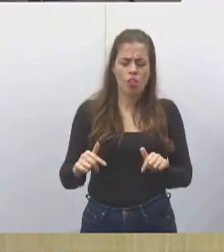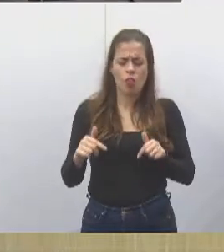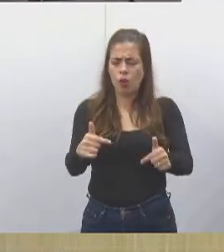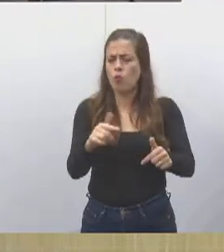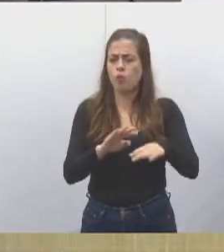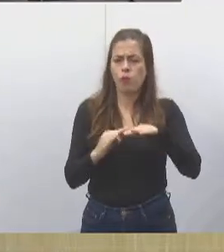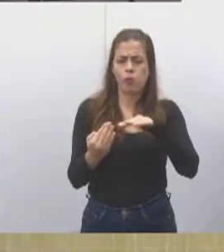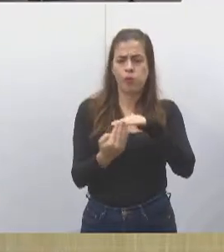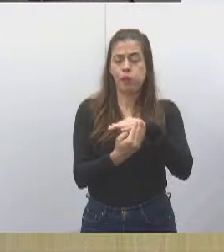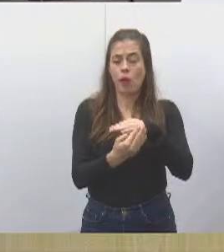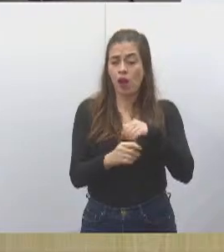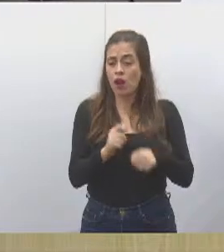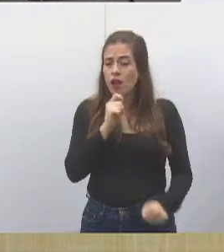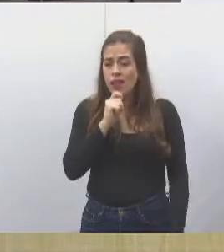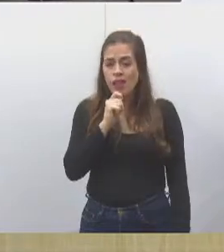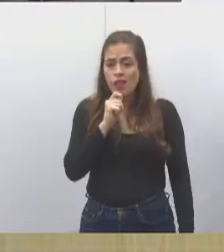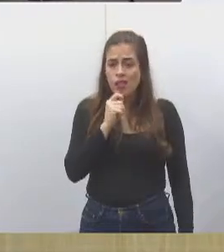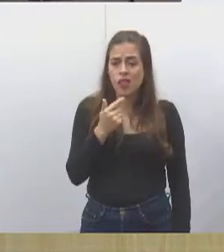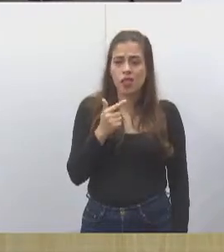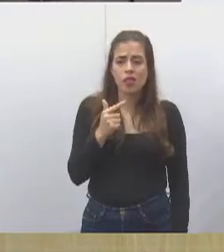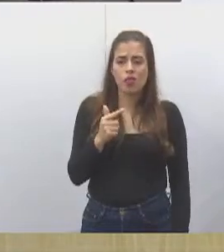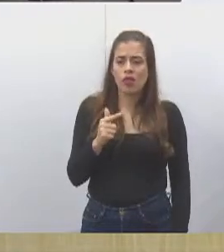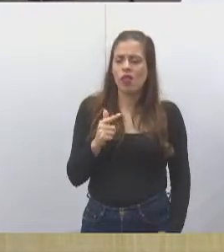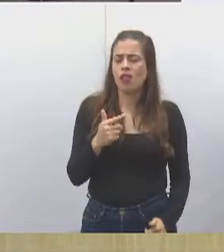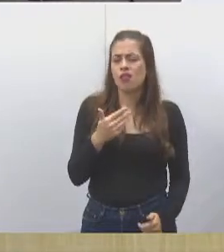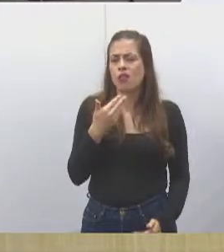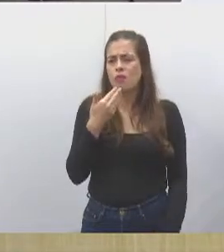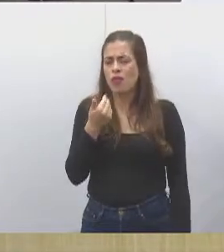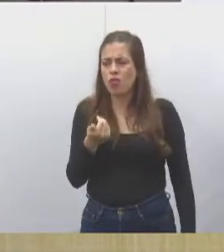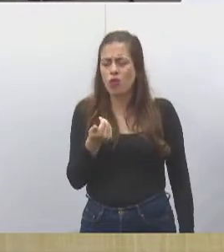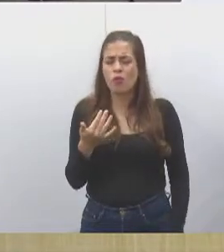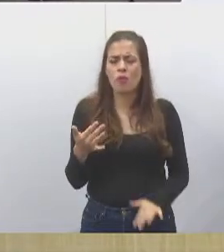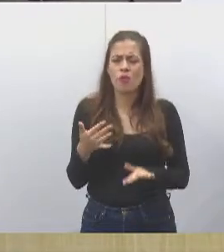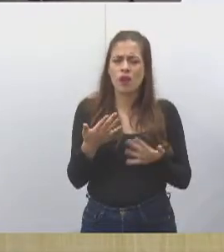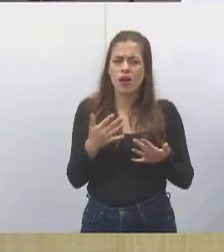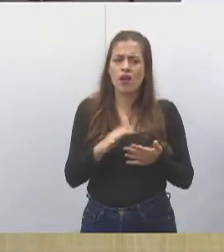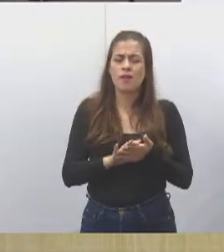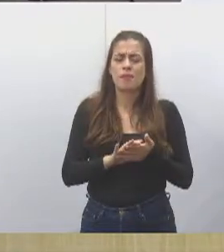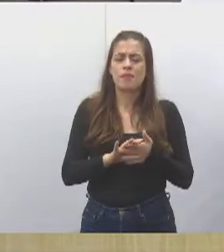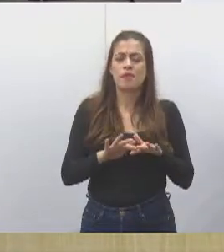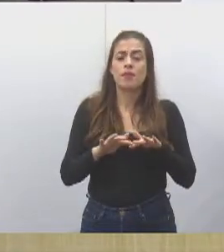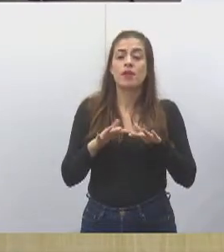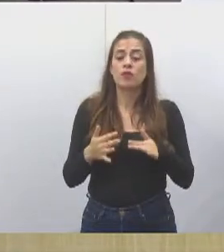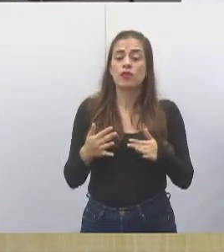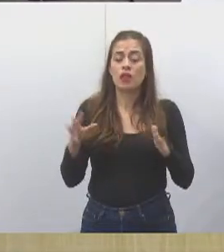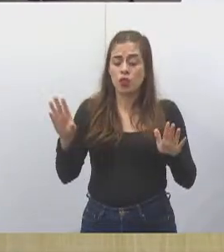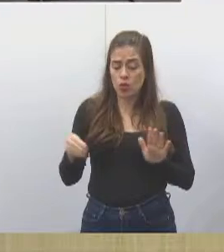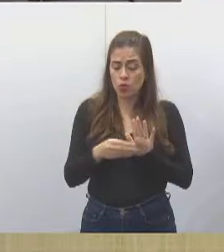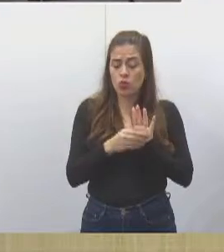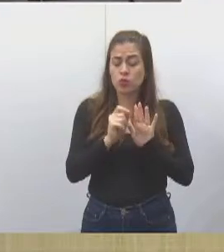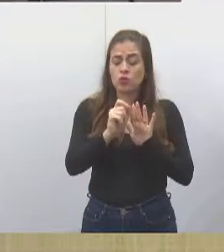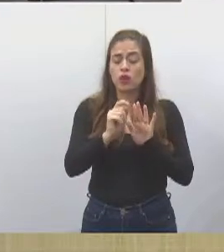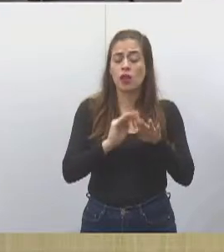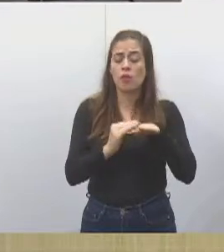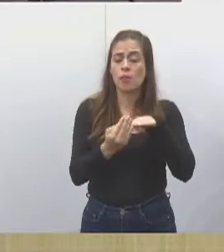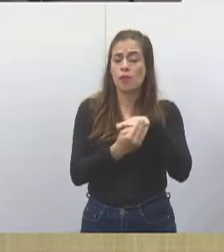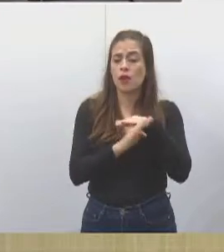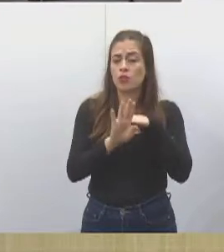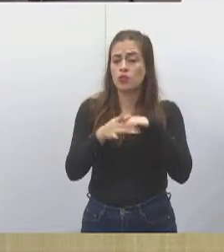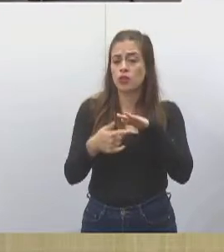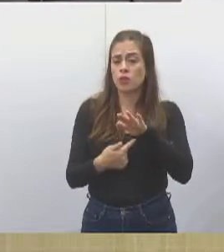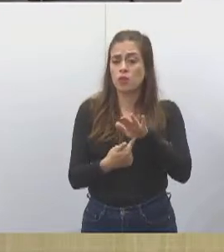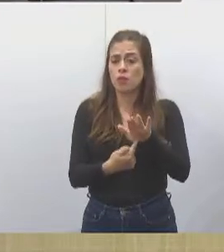que eu acho que ainda não conseguiu chegar a tantas melhorias, mas que está incluso aqui, né, e o que o Veranejal aqui já entra